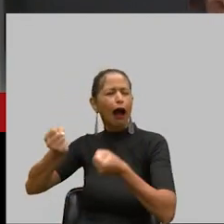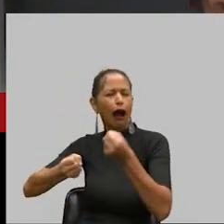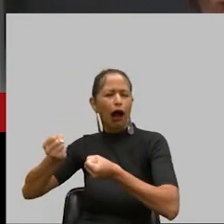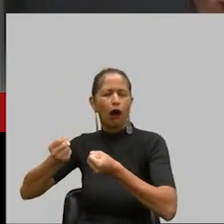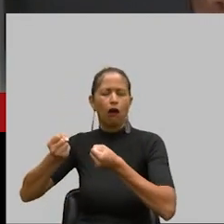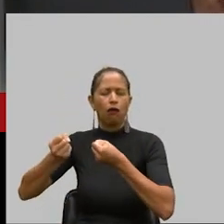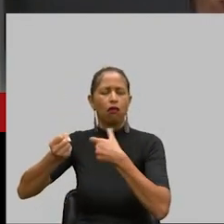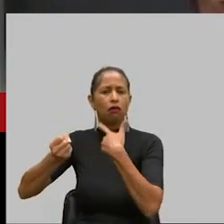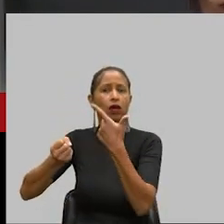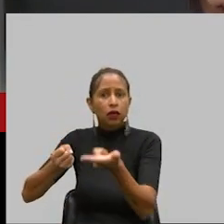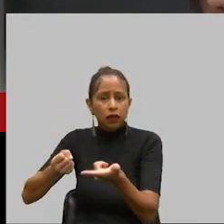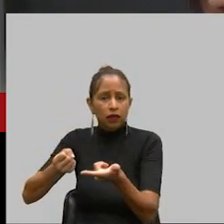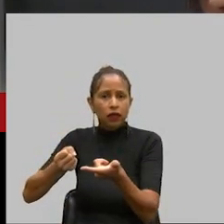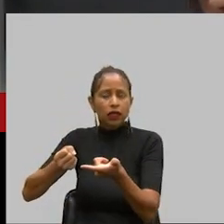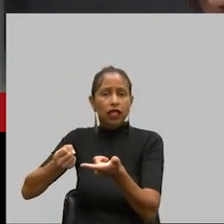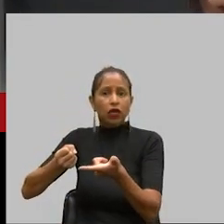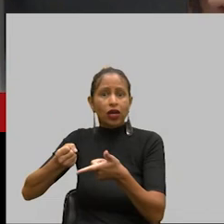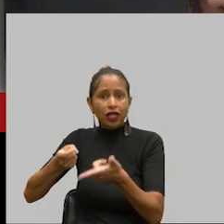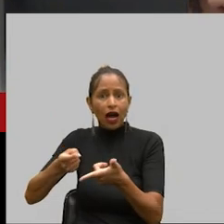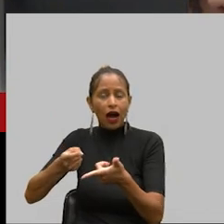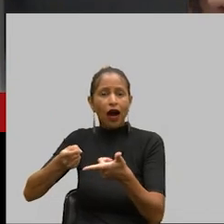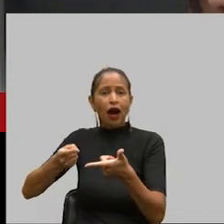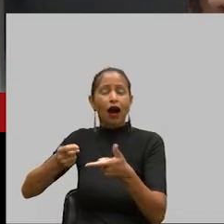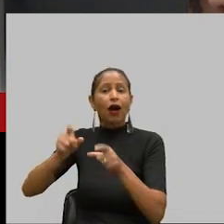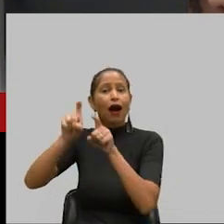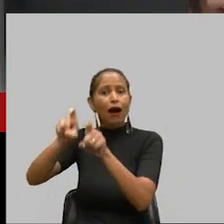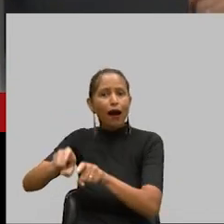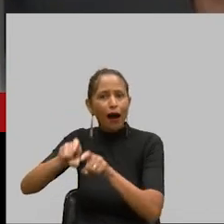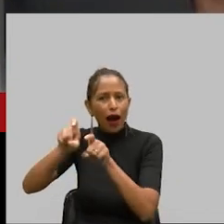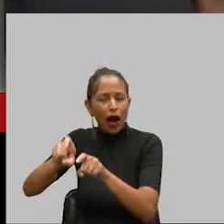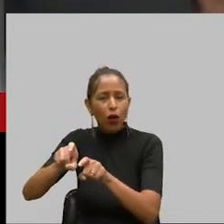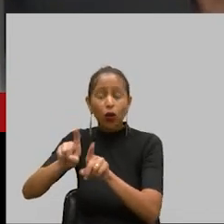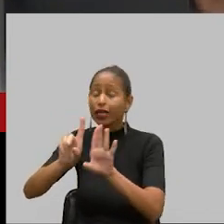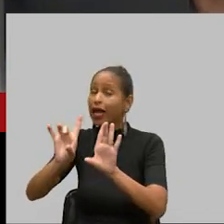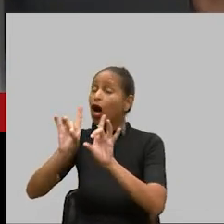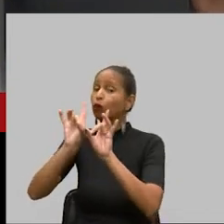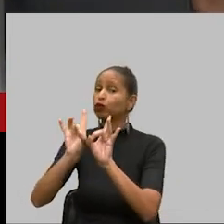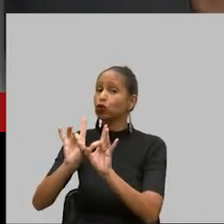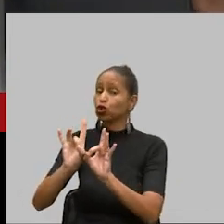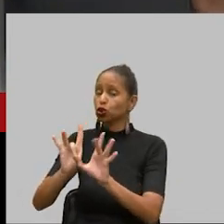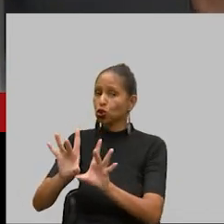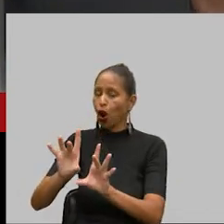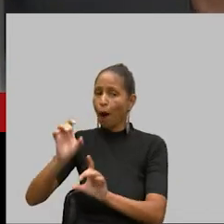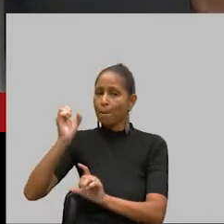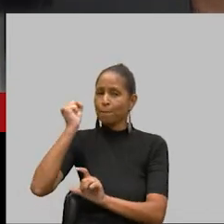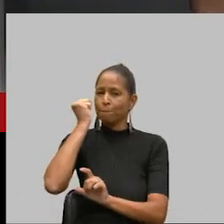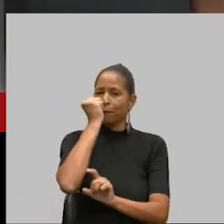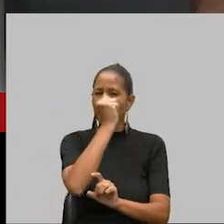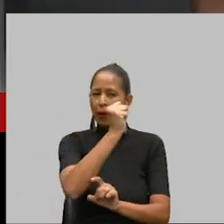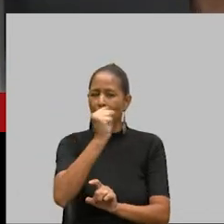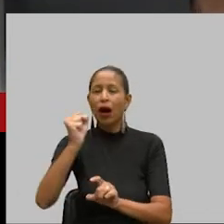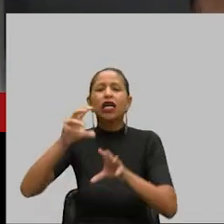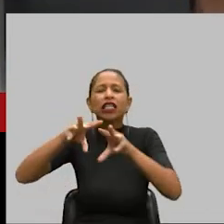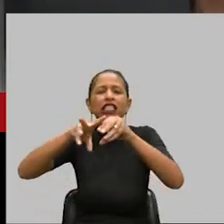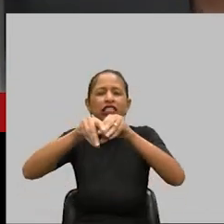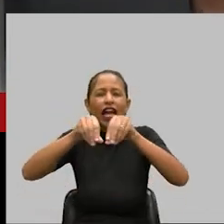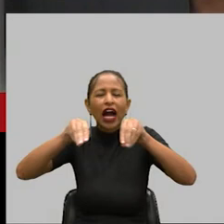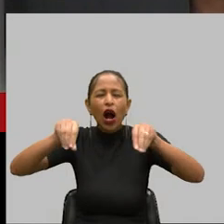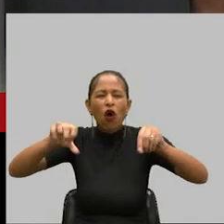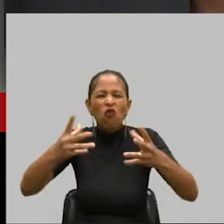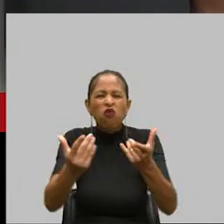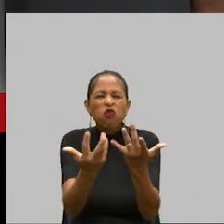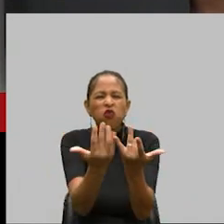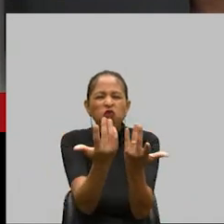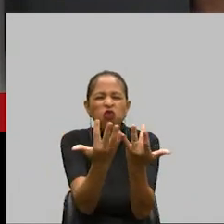a a a a gigante estado pro Agro para não só matar a mãe Terra exterminar